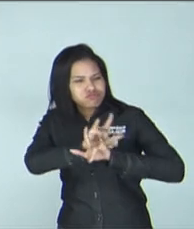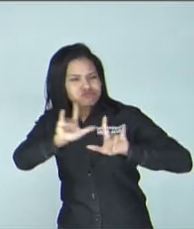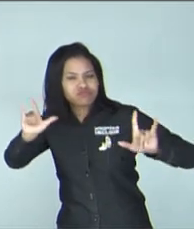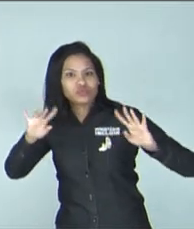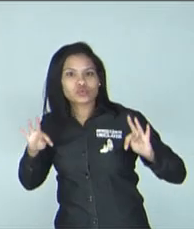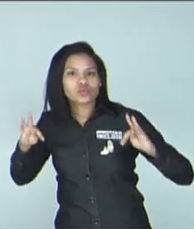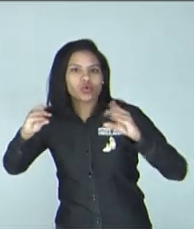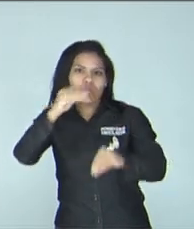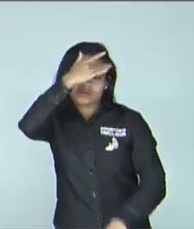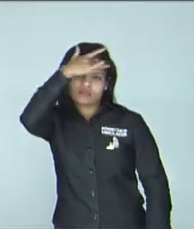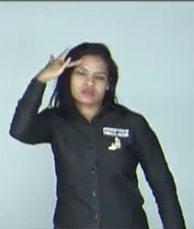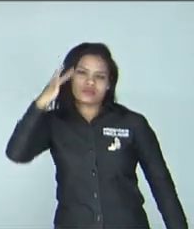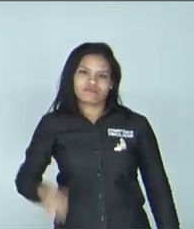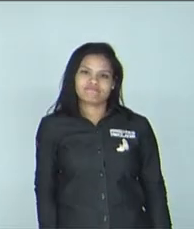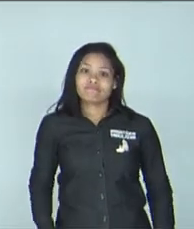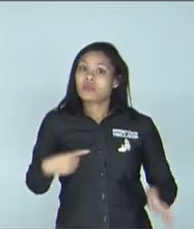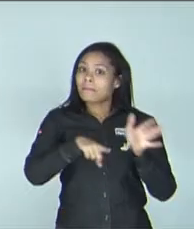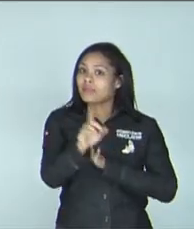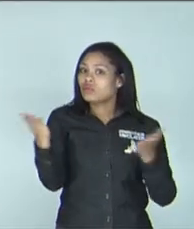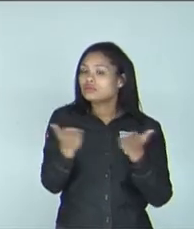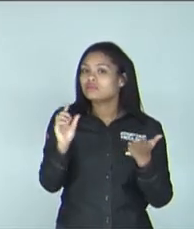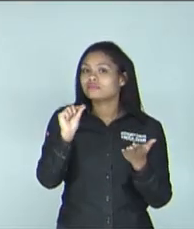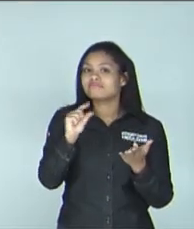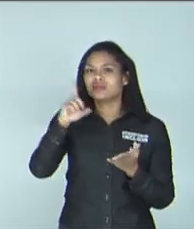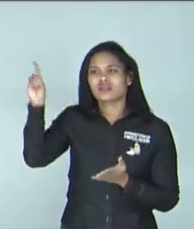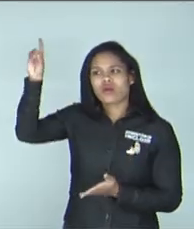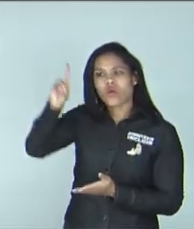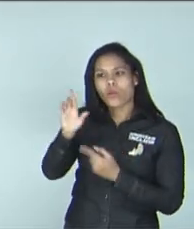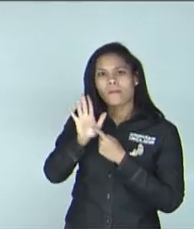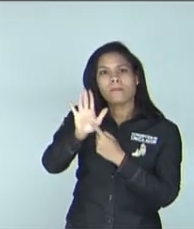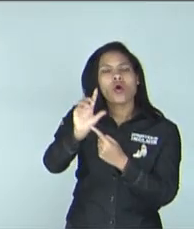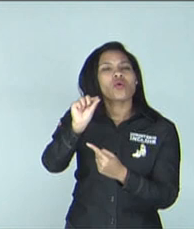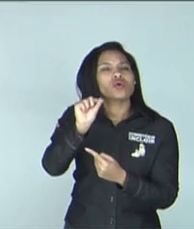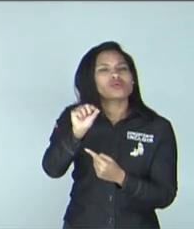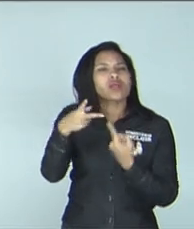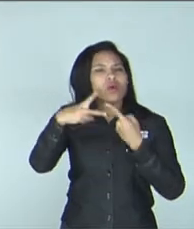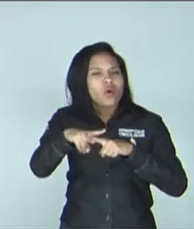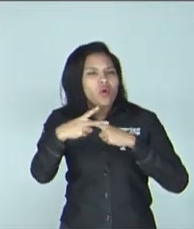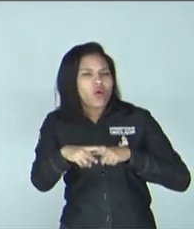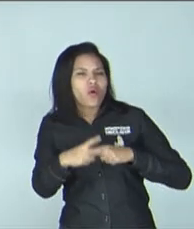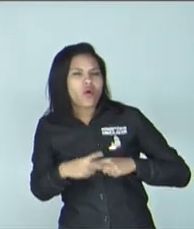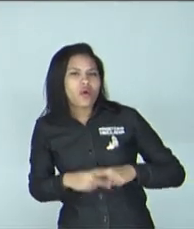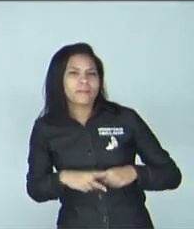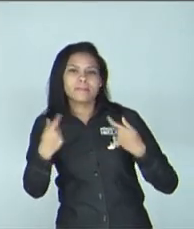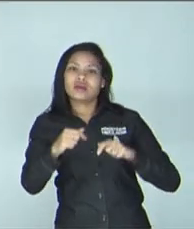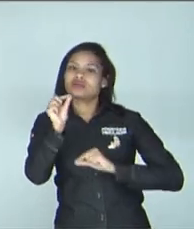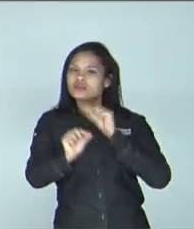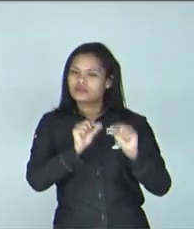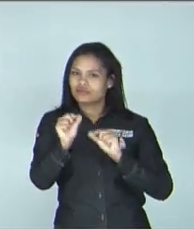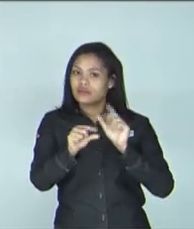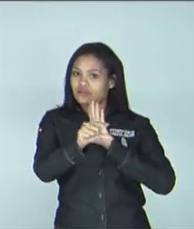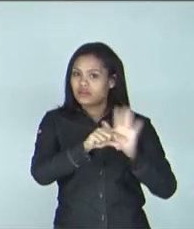hoje essa é pergunta para hoje versículo 19 nós